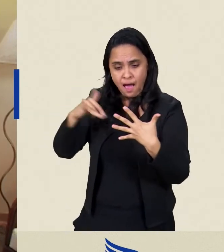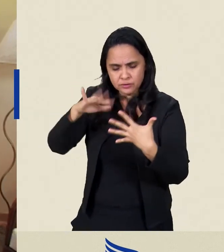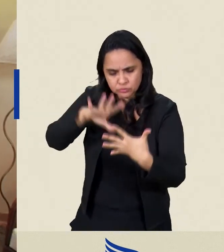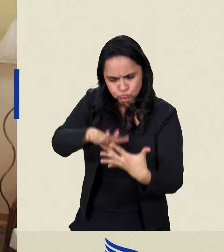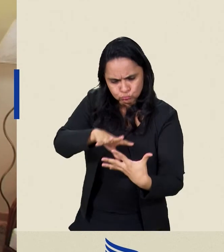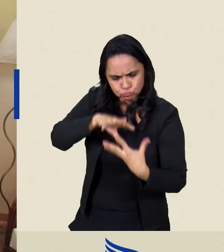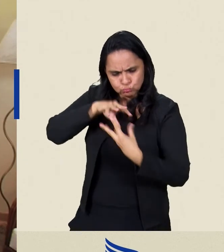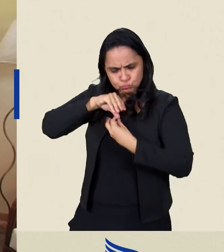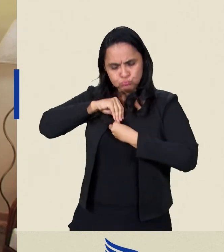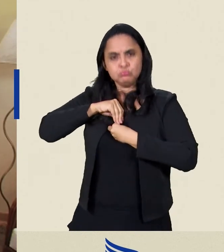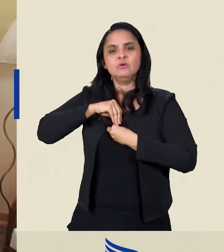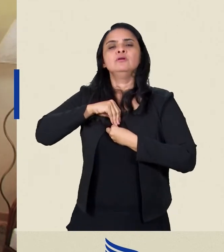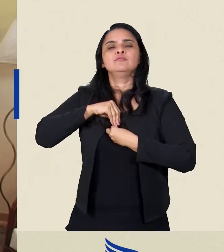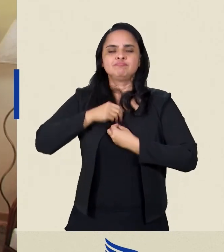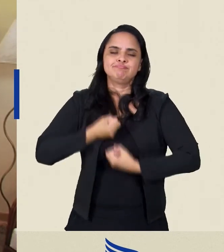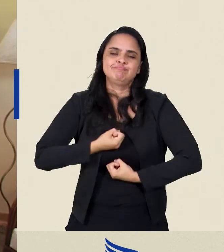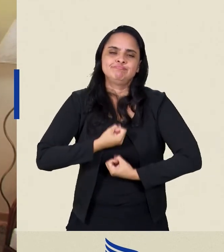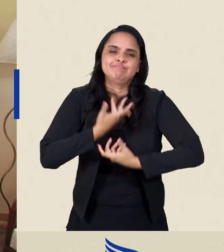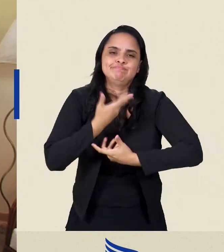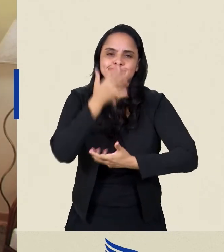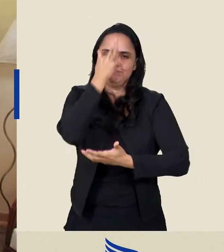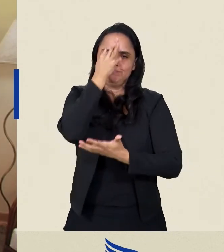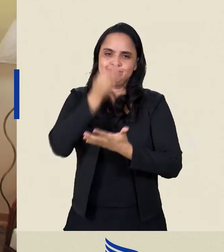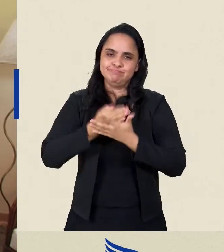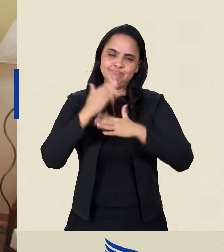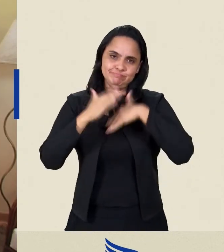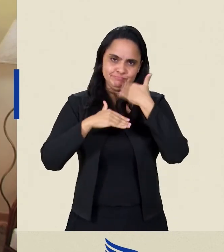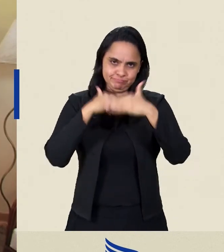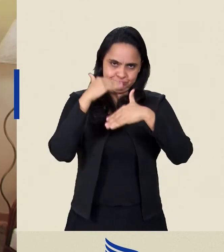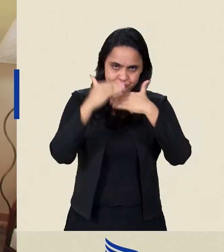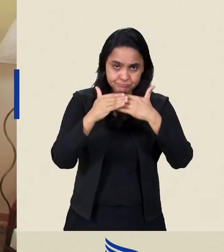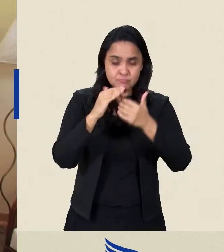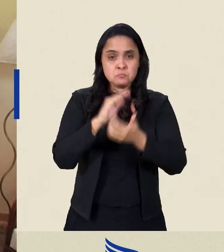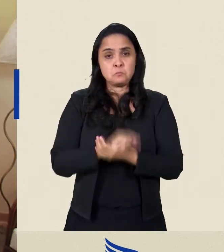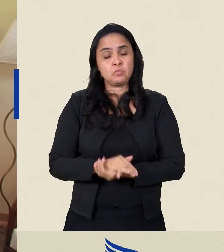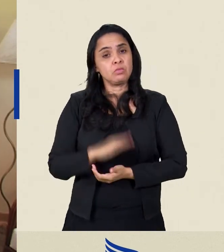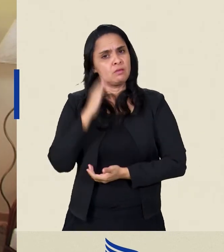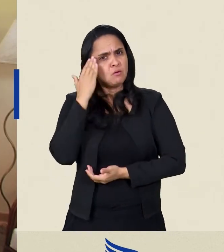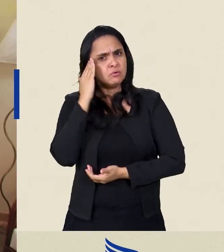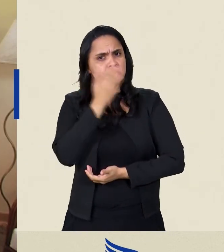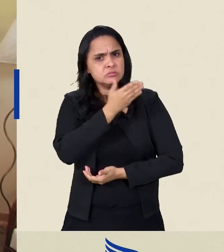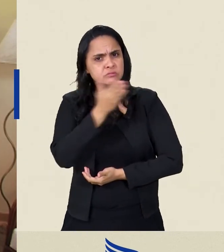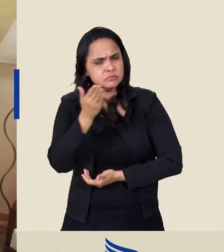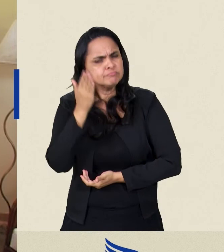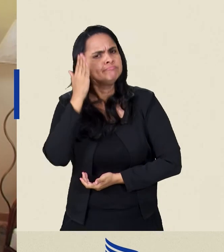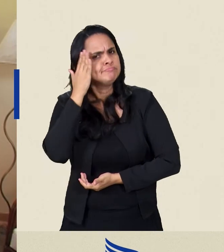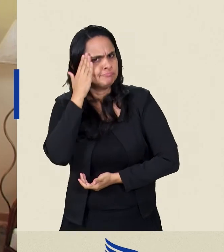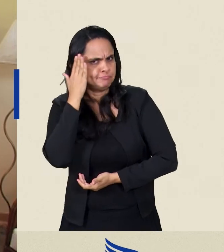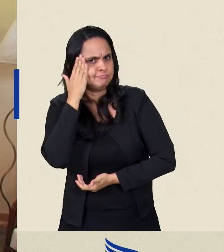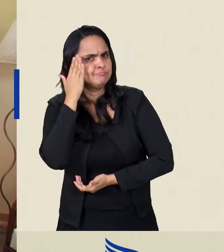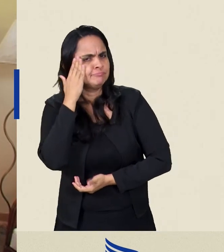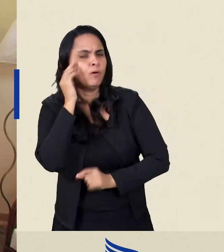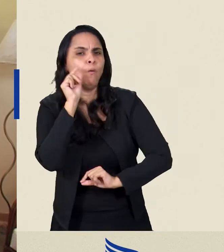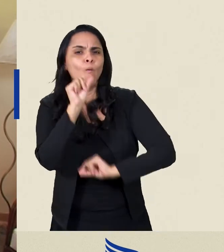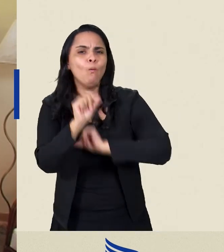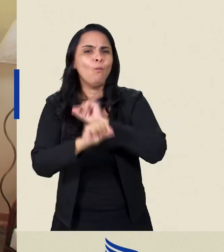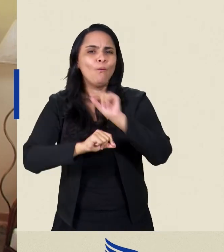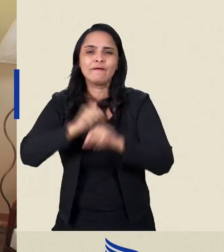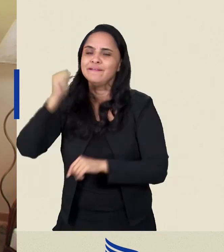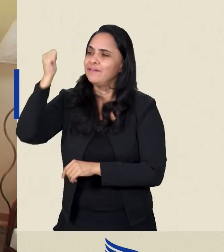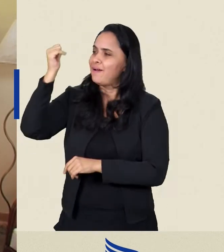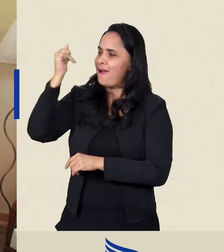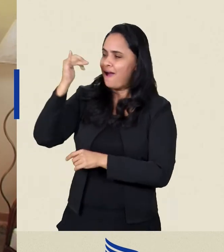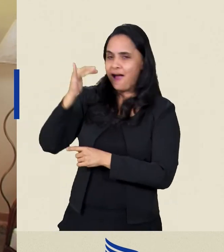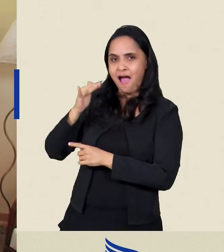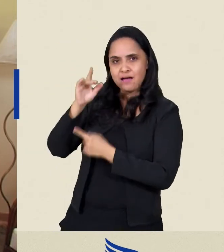quando assim o faz. Eu creio que os nossos ouvintes puderam compreender o que é a graça de